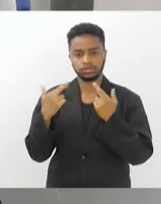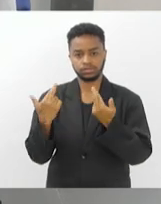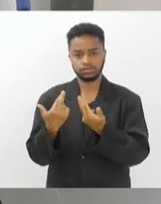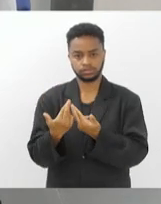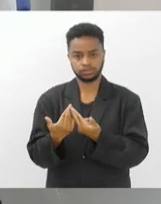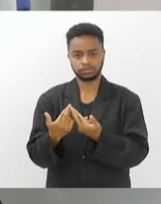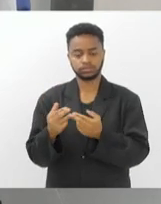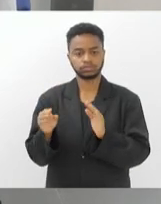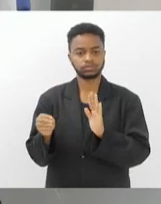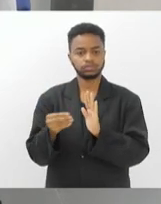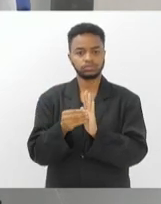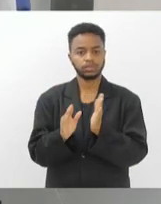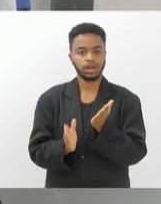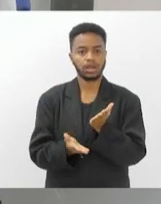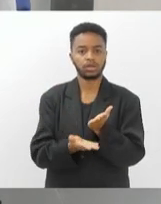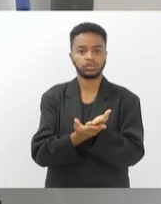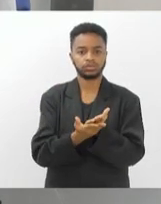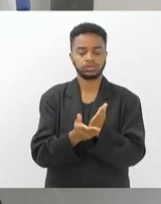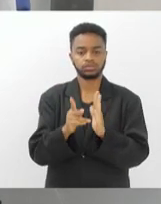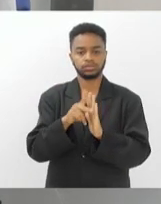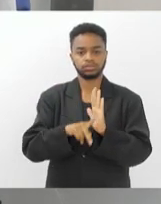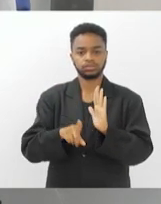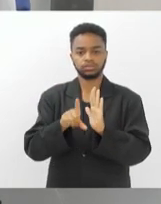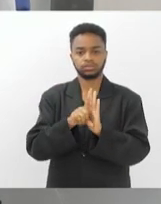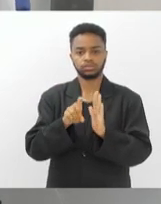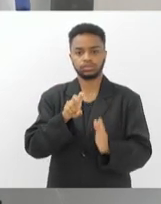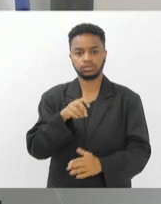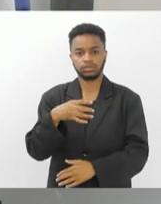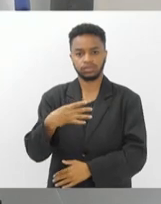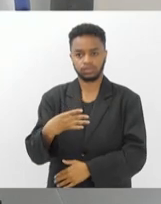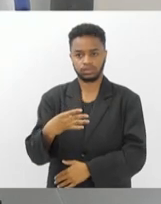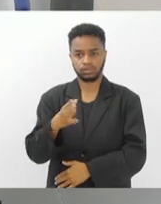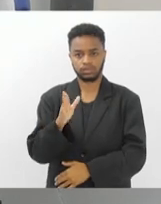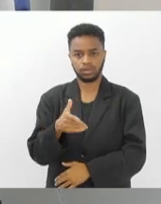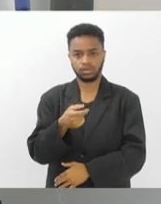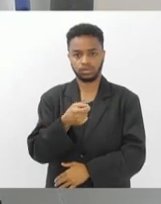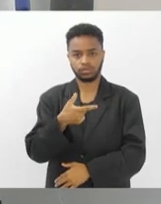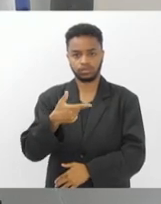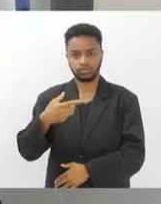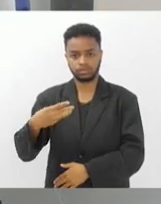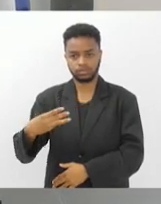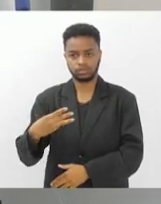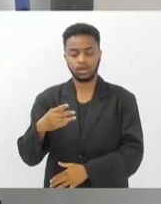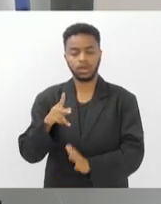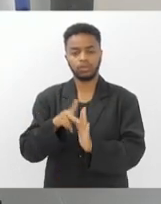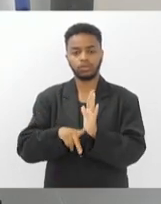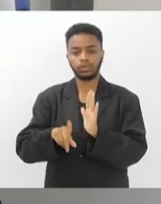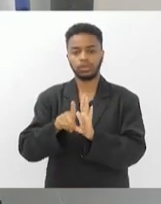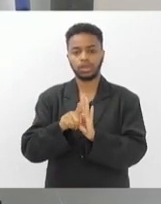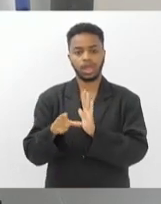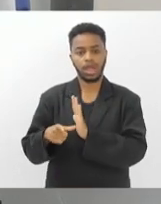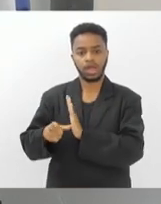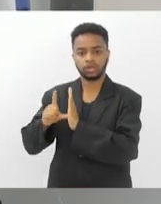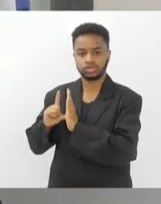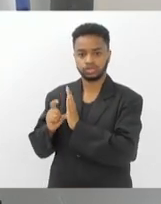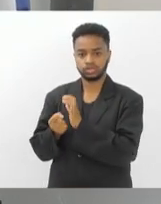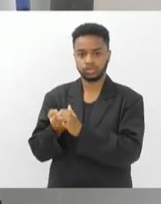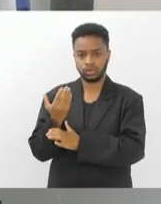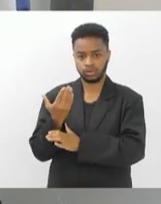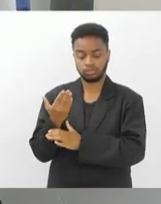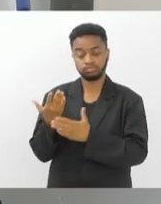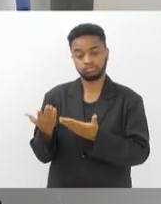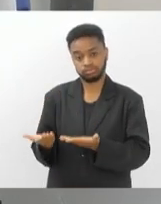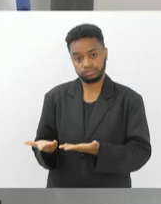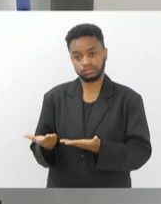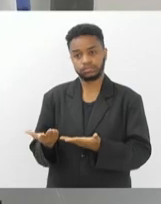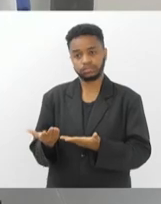foi pela anexação ao projeto de lei 54 de 23, que é o projeto de lei anterior, por